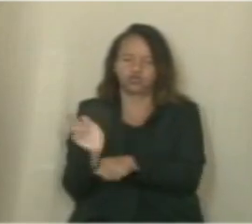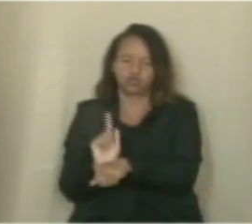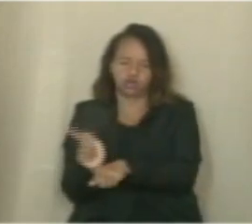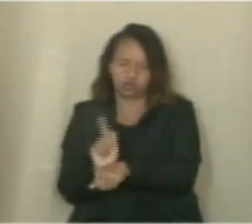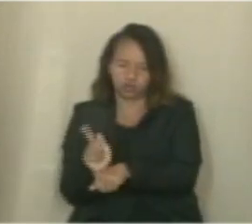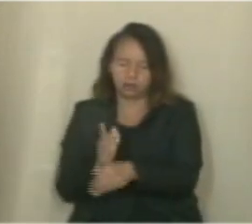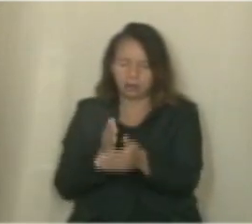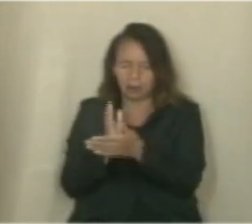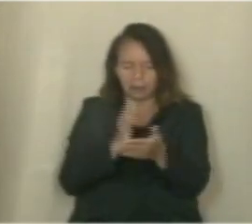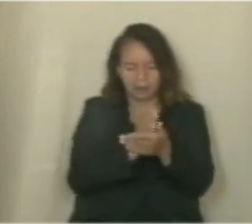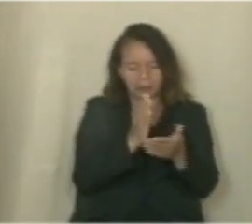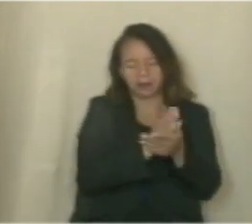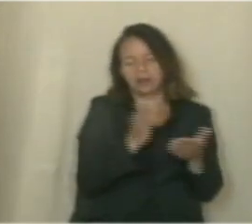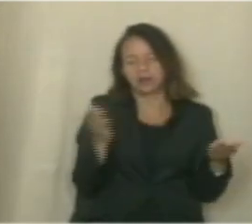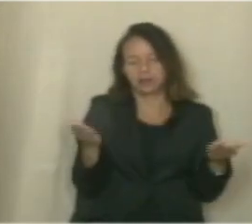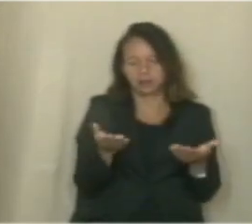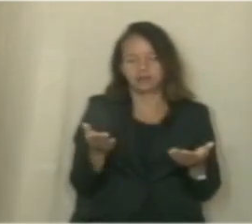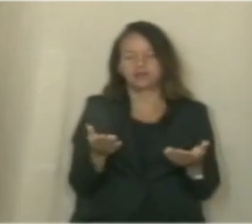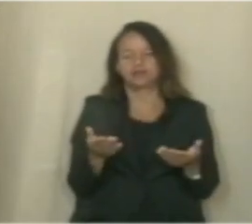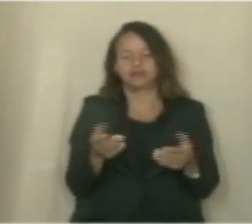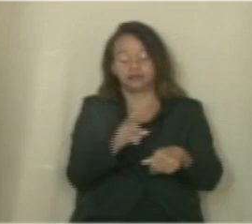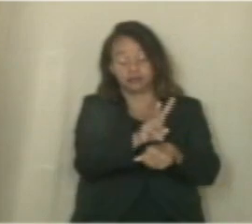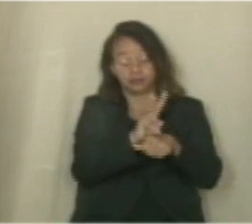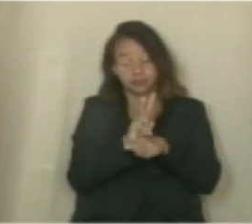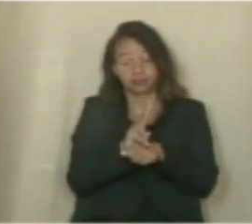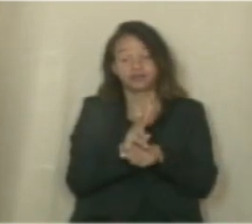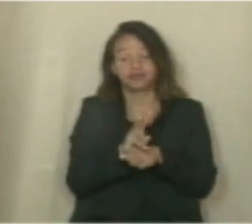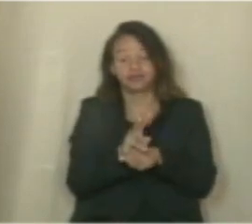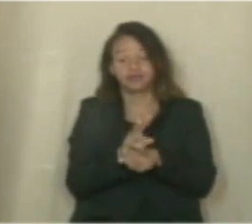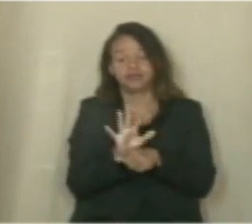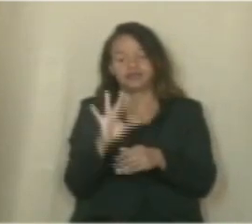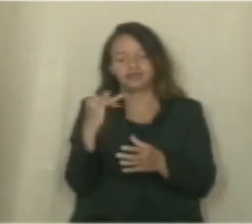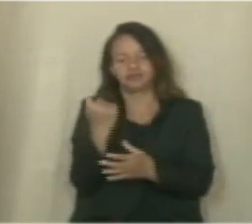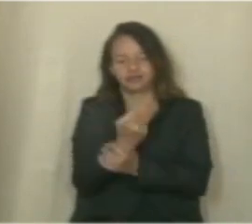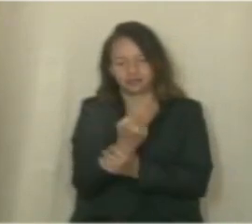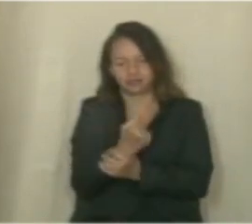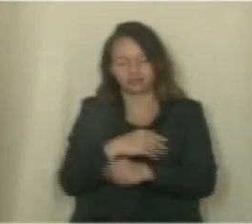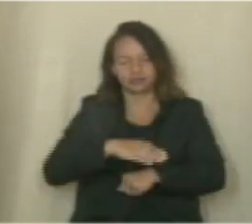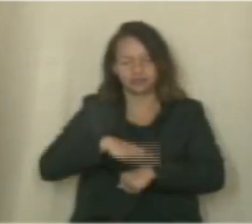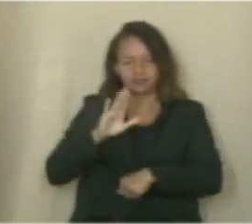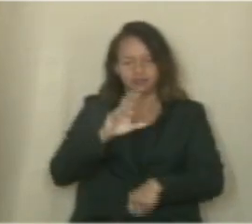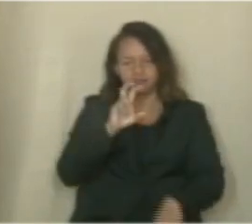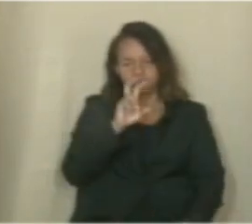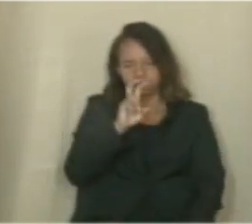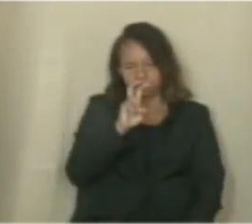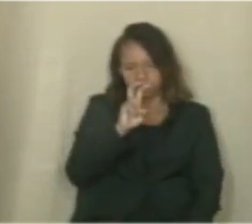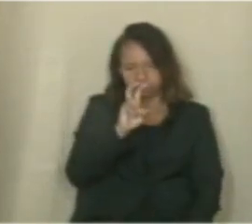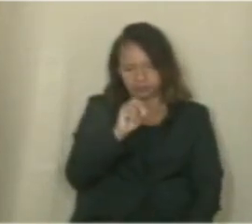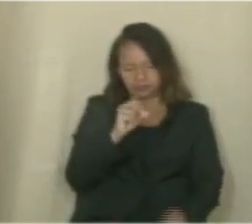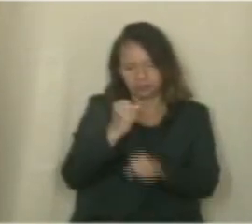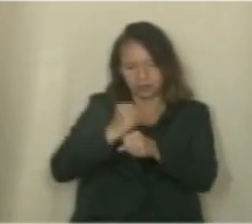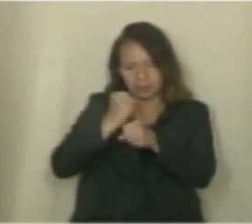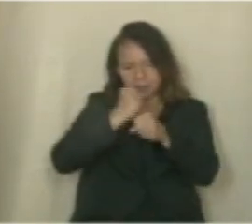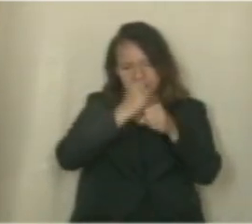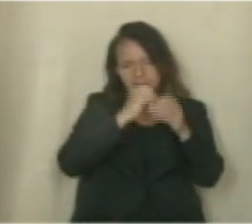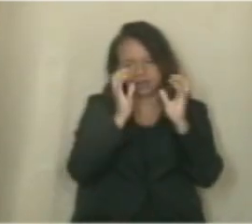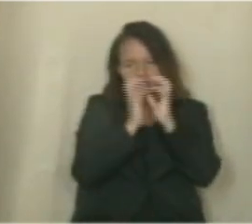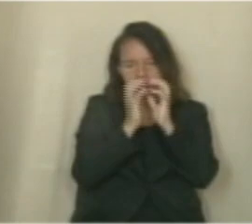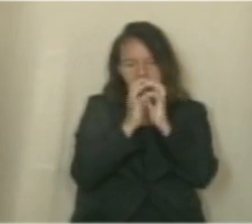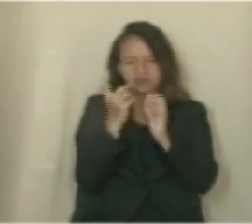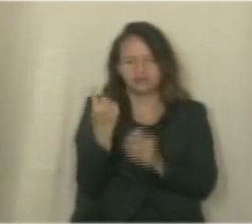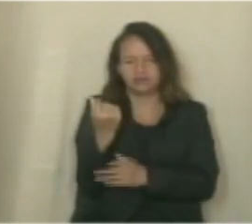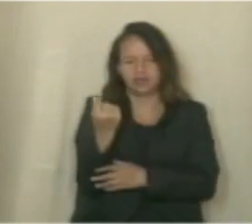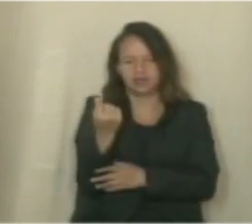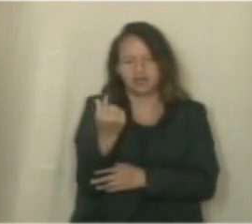e aprovaram recentemente uma operação de crédito que vai garantir mais de 50 obras no Recife no